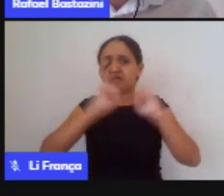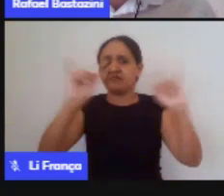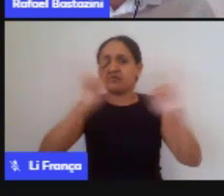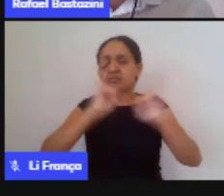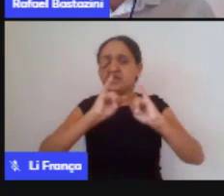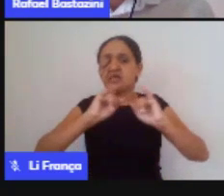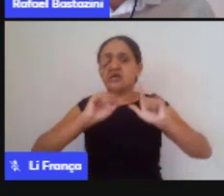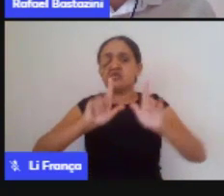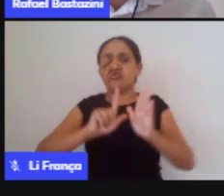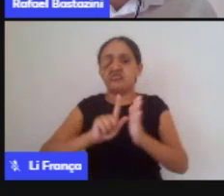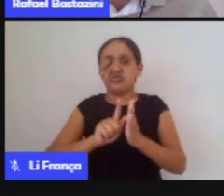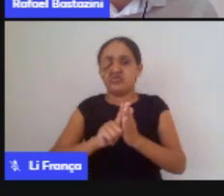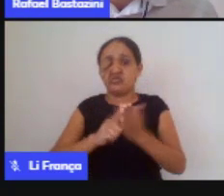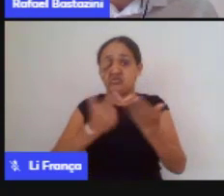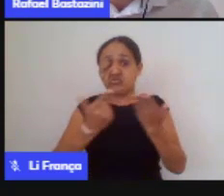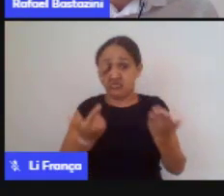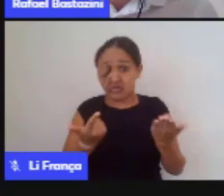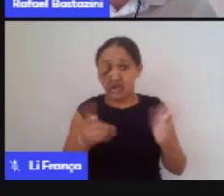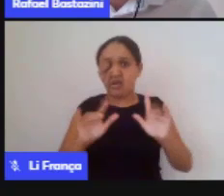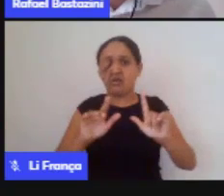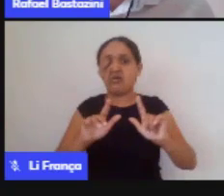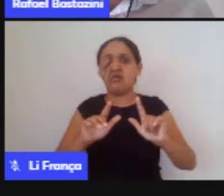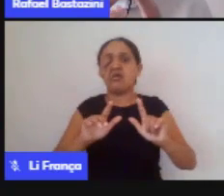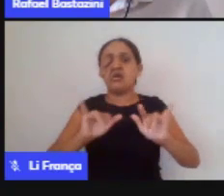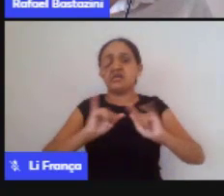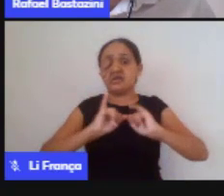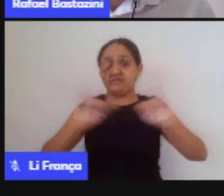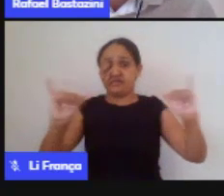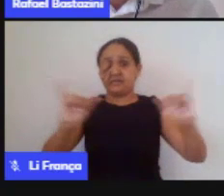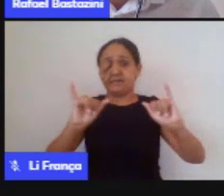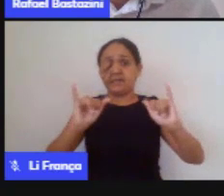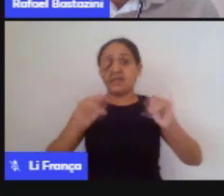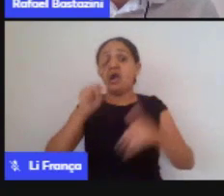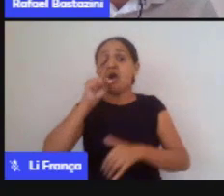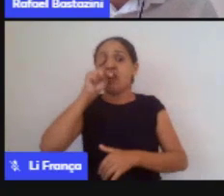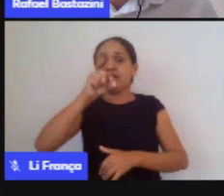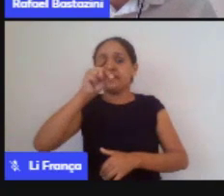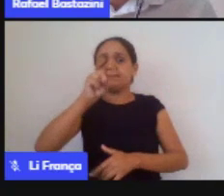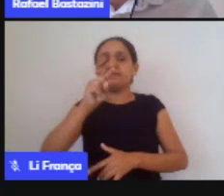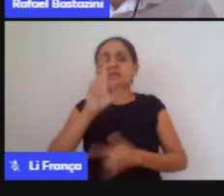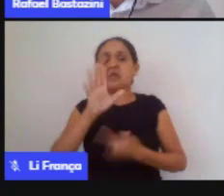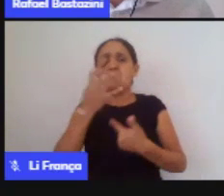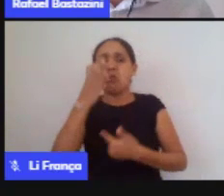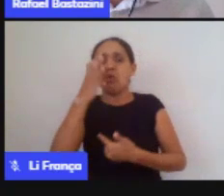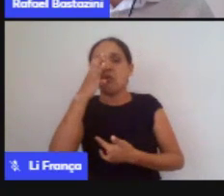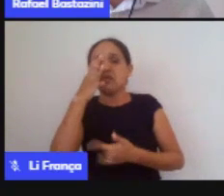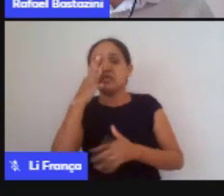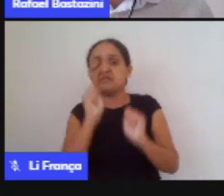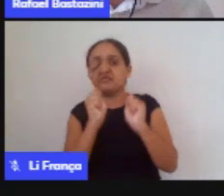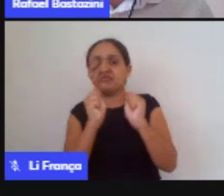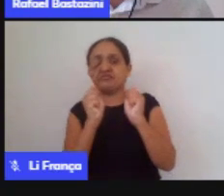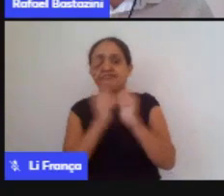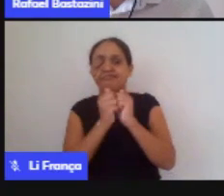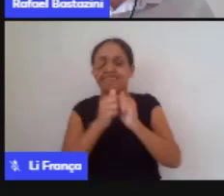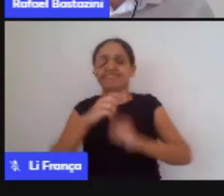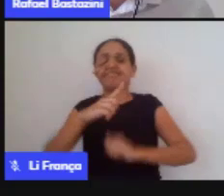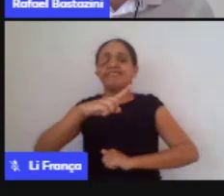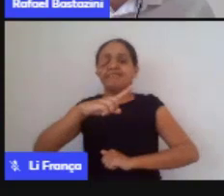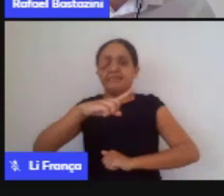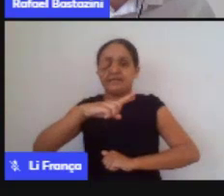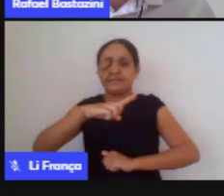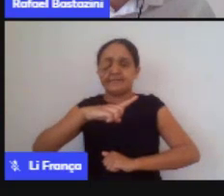produziu muita informação a partir das estatísticas do período. Aqui, observem comigo, a gente tinha